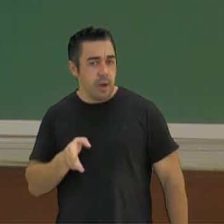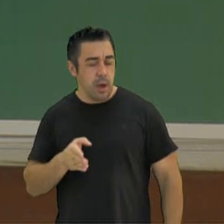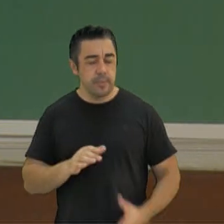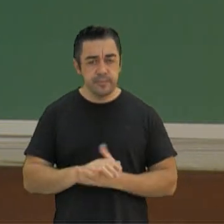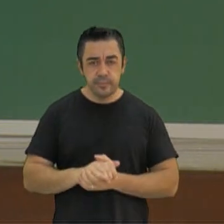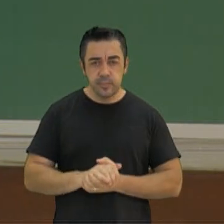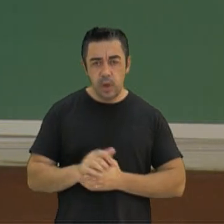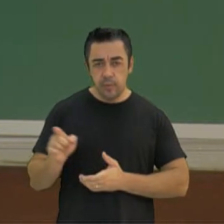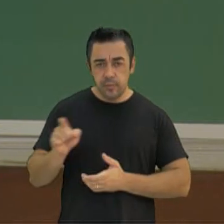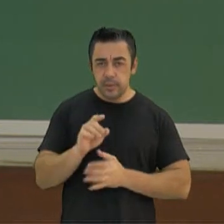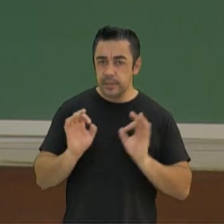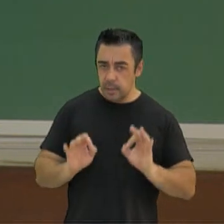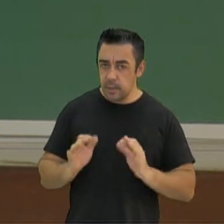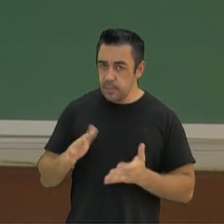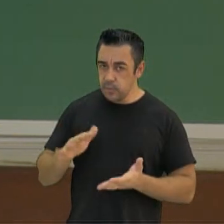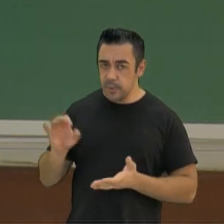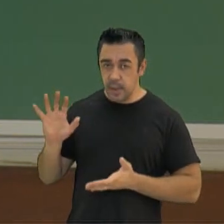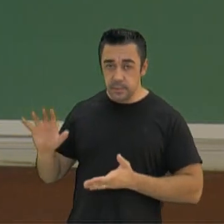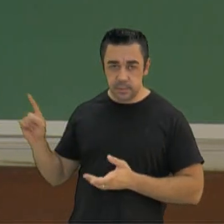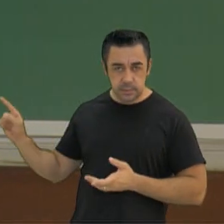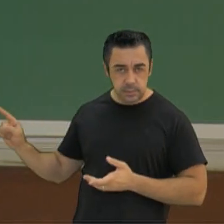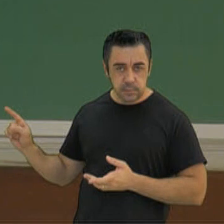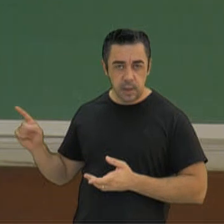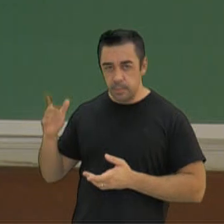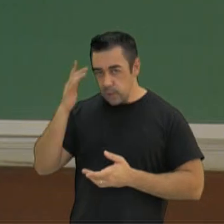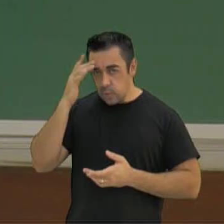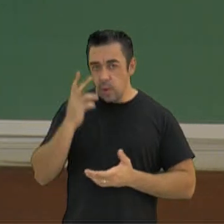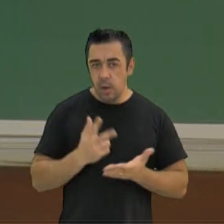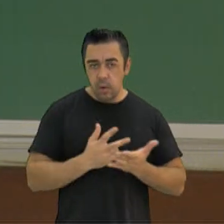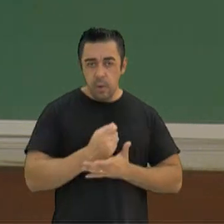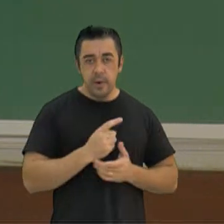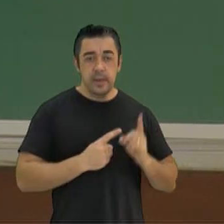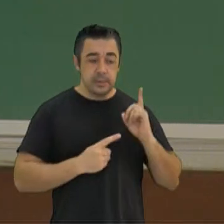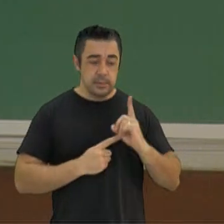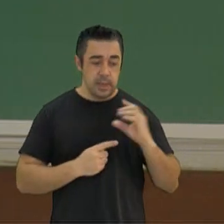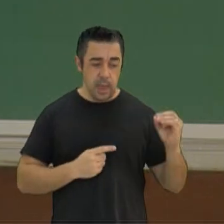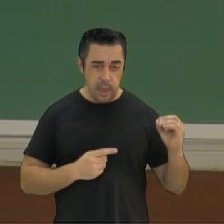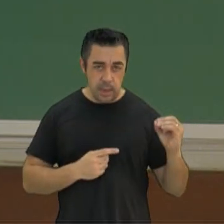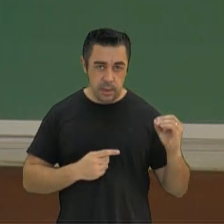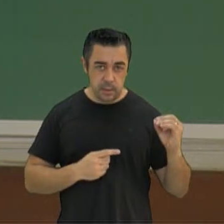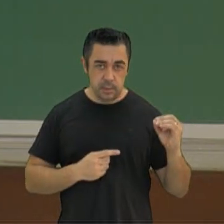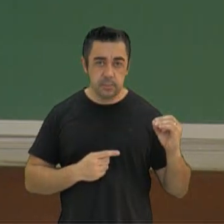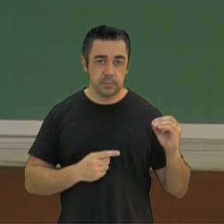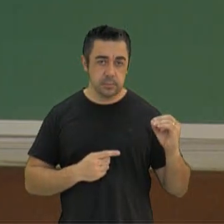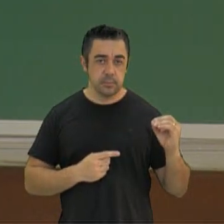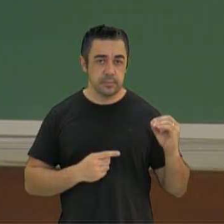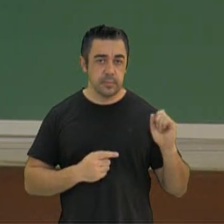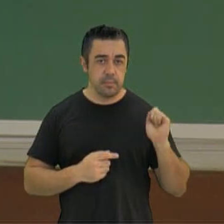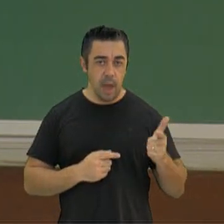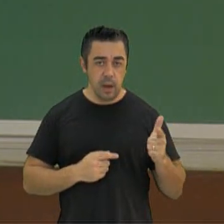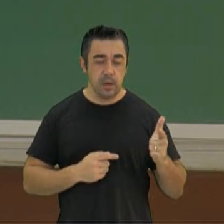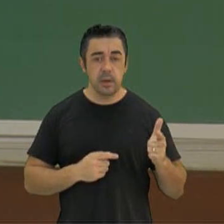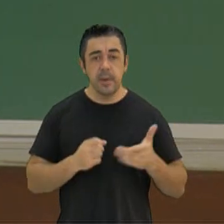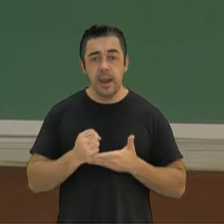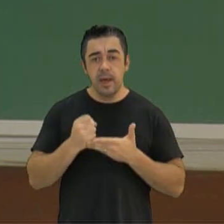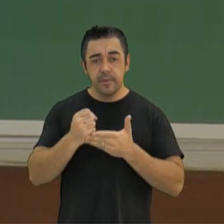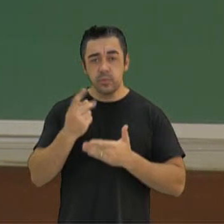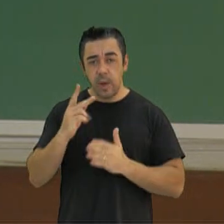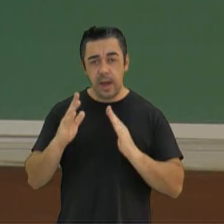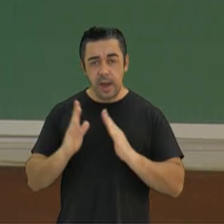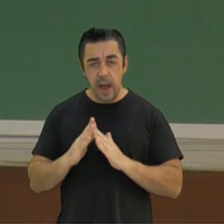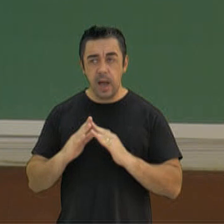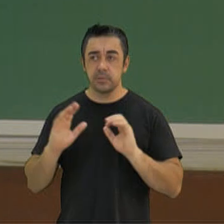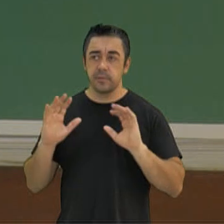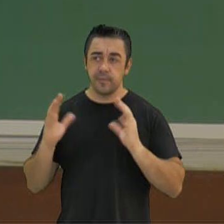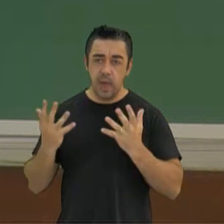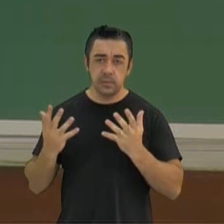Tenho certeza que é mais ou menos dessa forma. A pessoa cobra um valor a cada 100 salgadinhos e para levar lá na tua casa, na tua